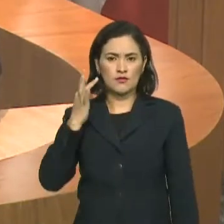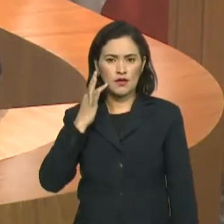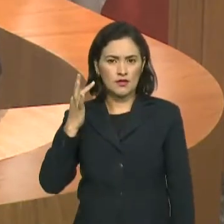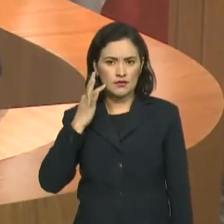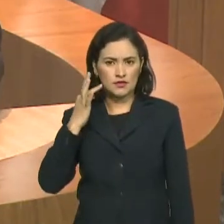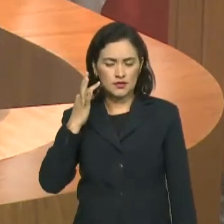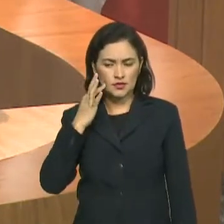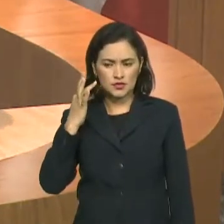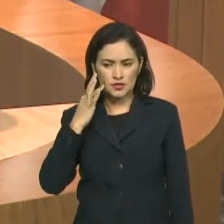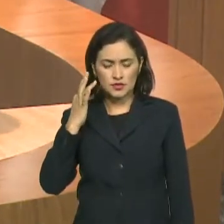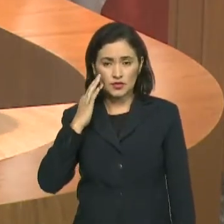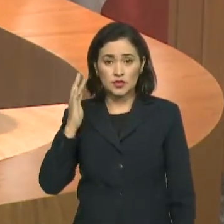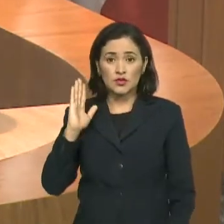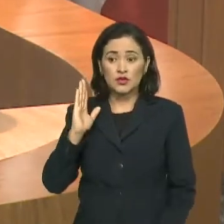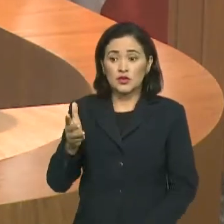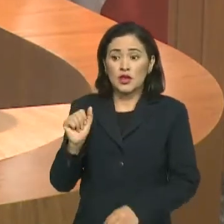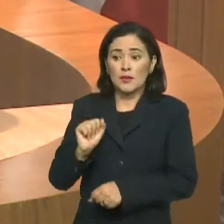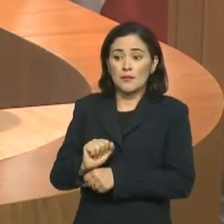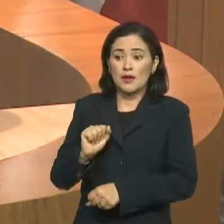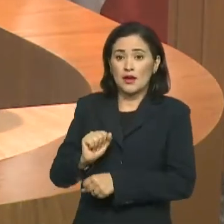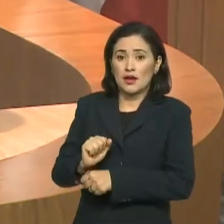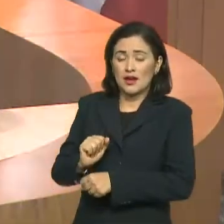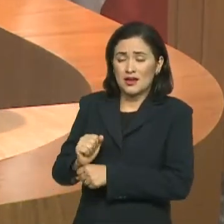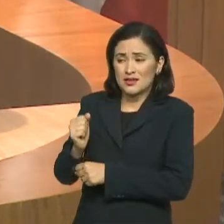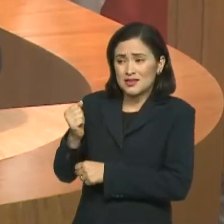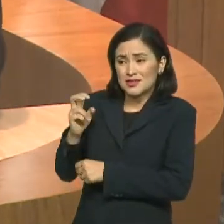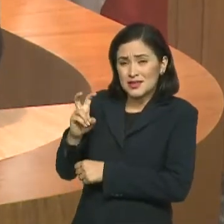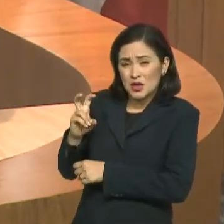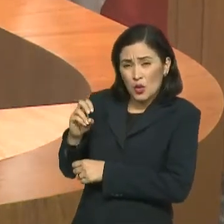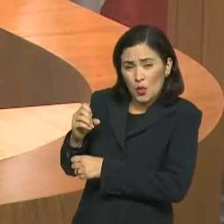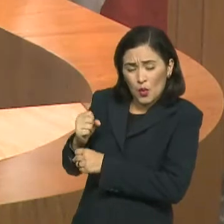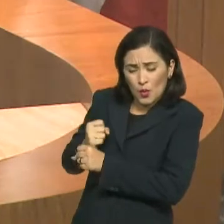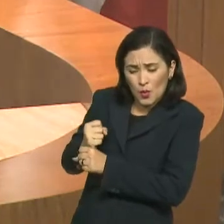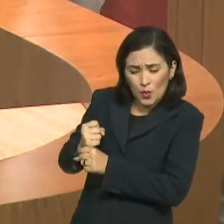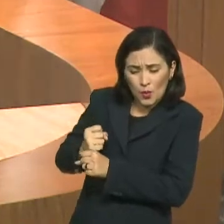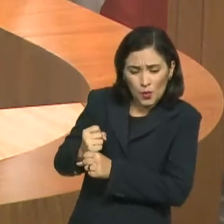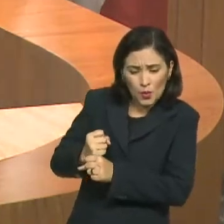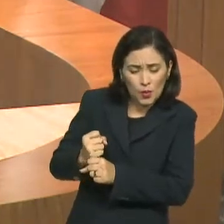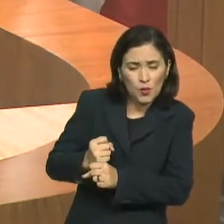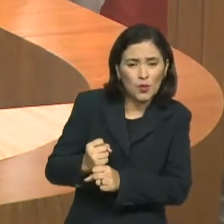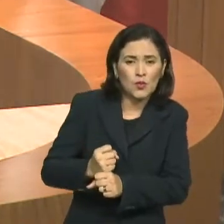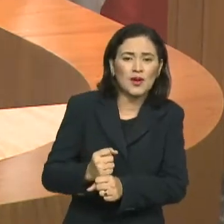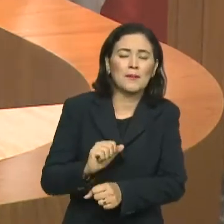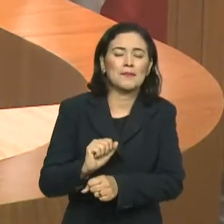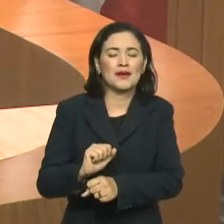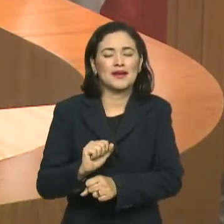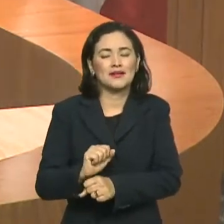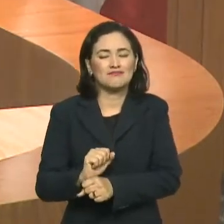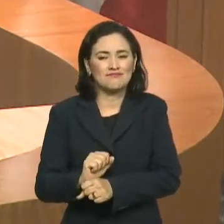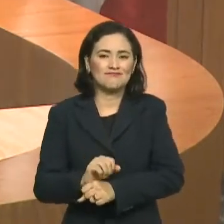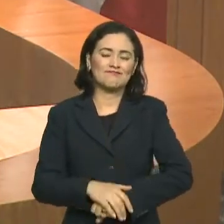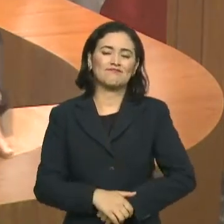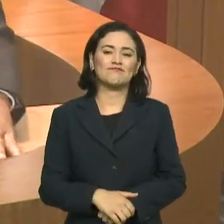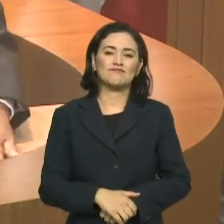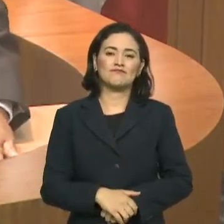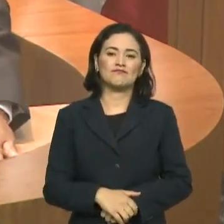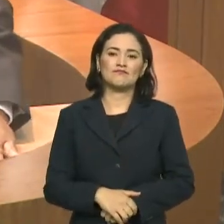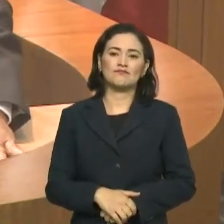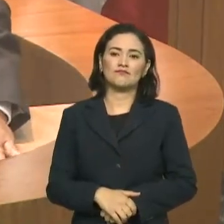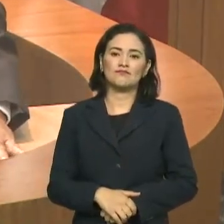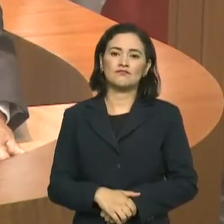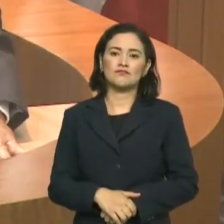quase 50 anos. Quero também aproveitar esta oportunidade para